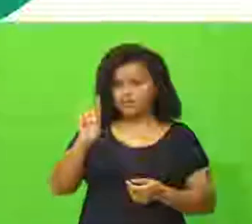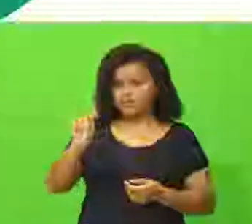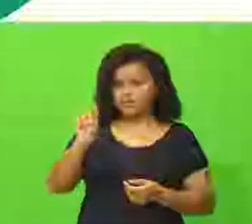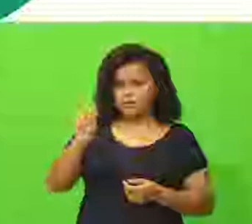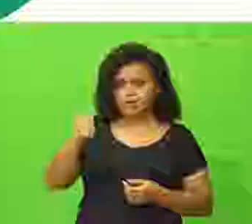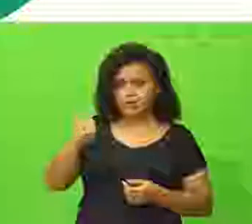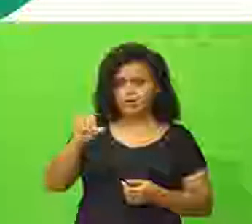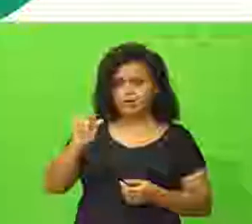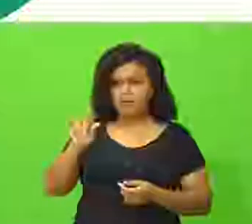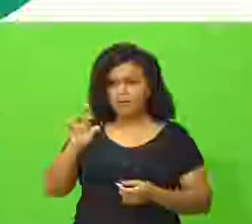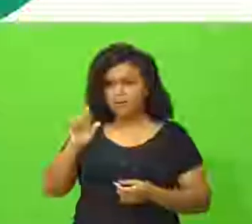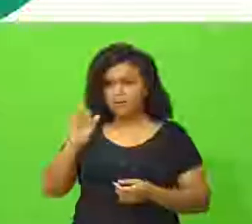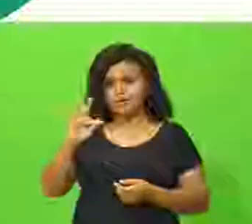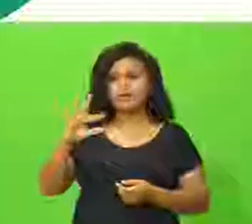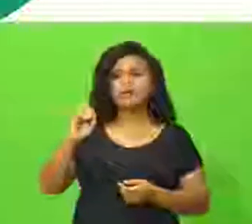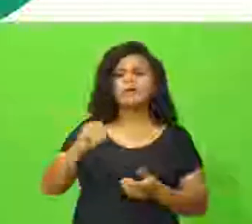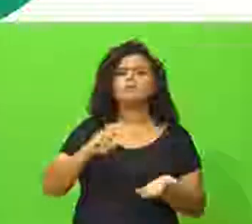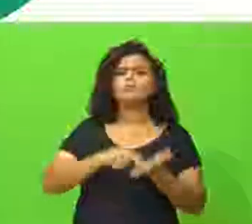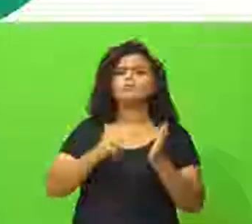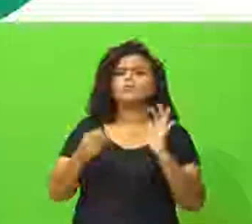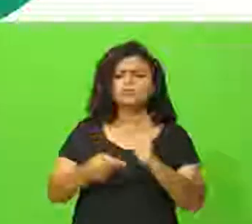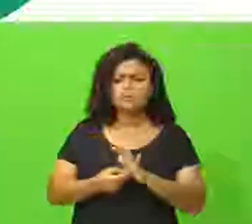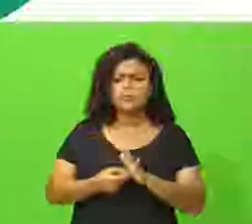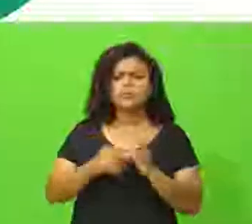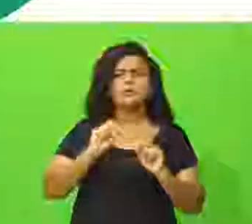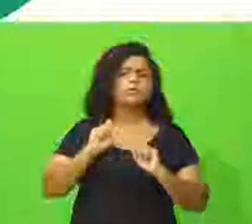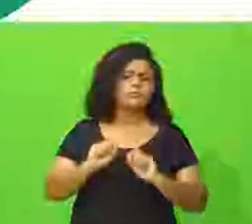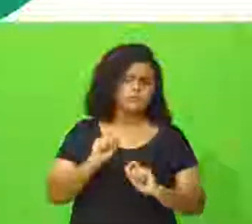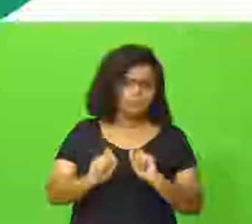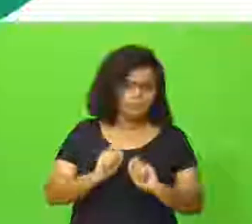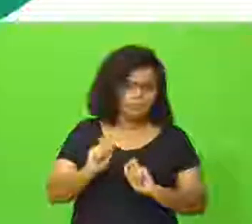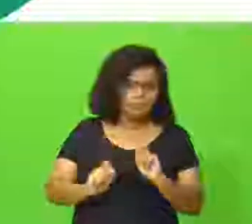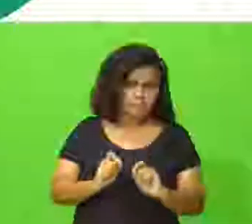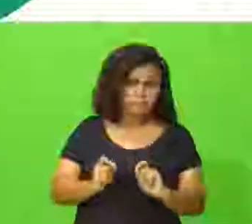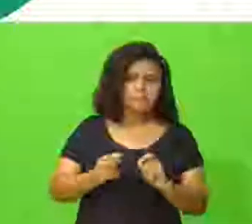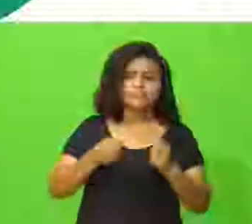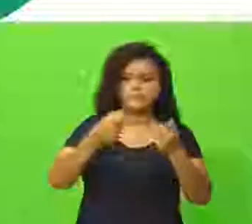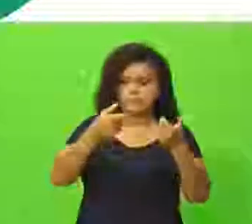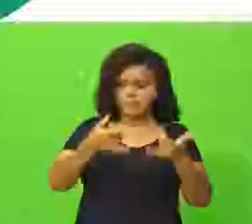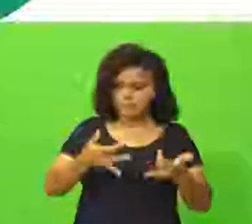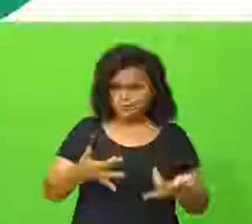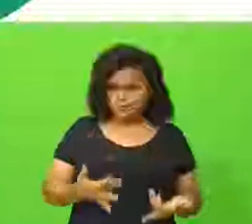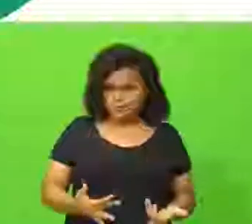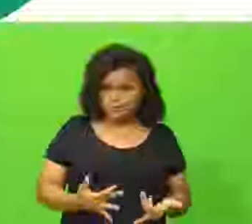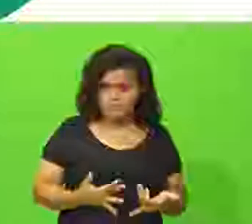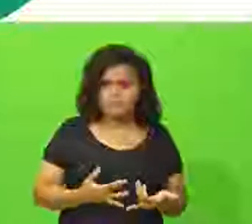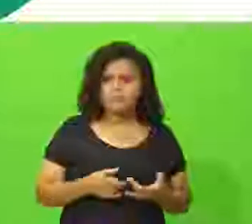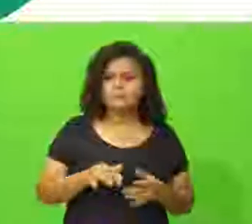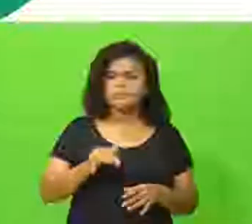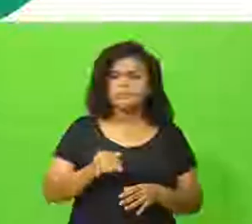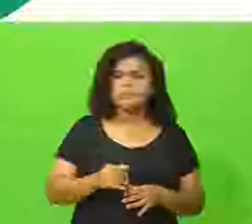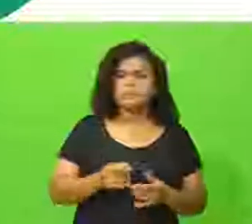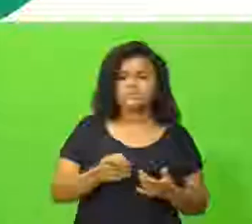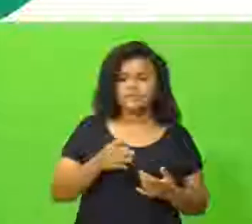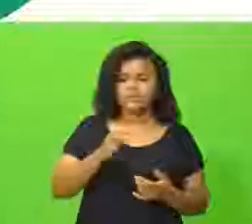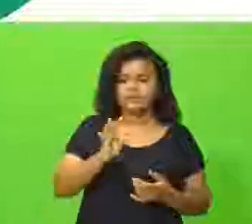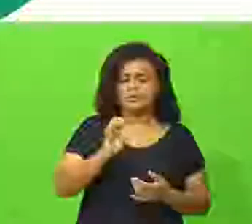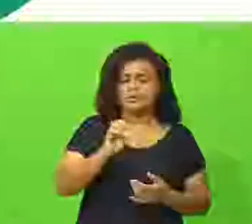Transição demográfica vai ser, portanto, tá, a